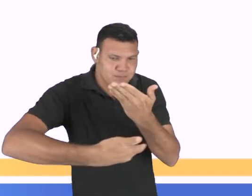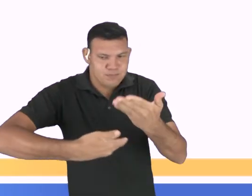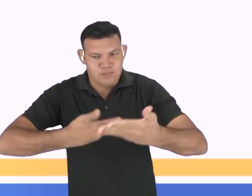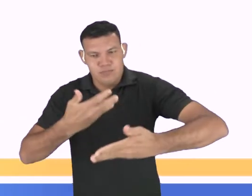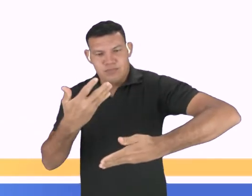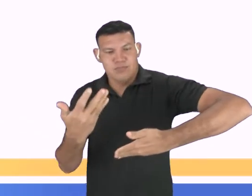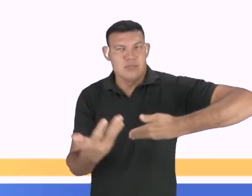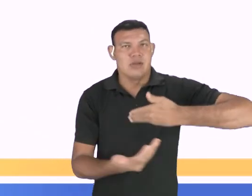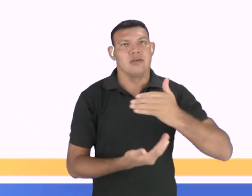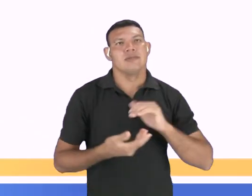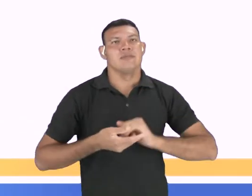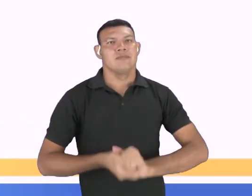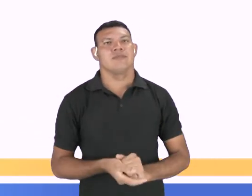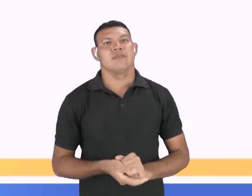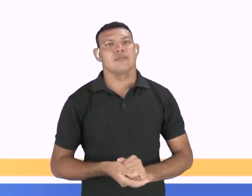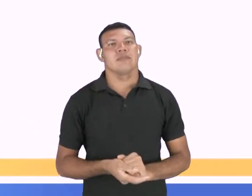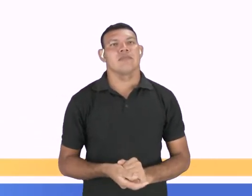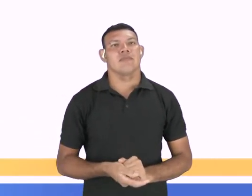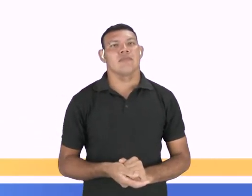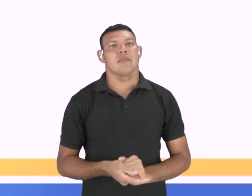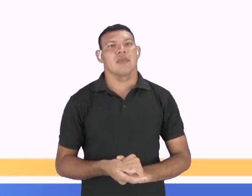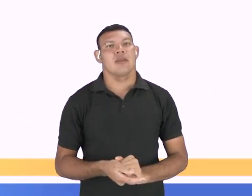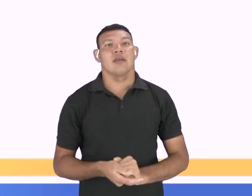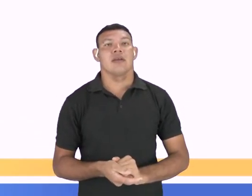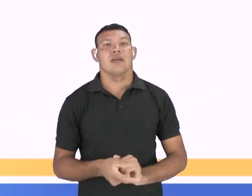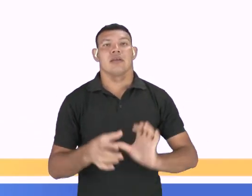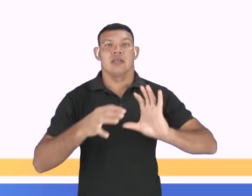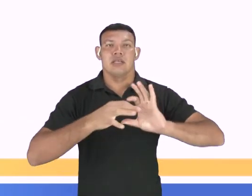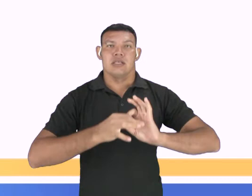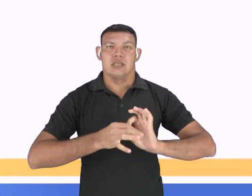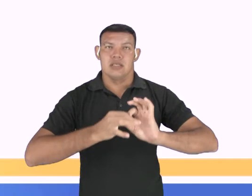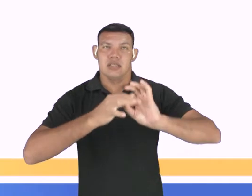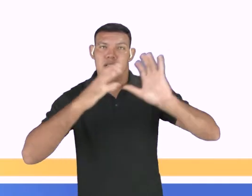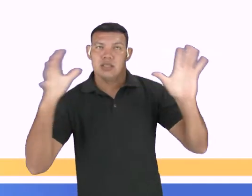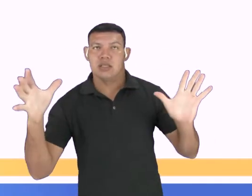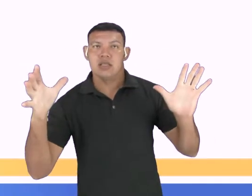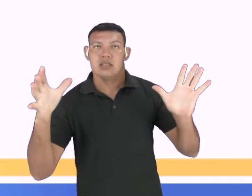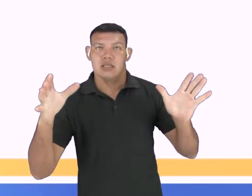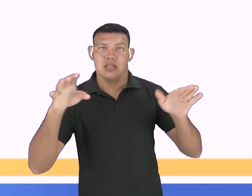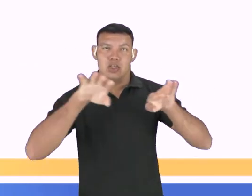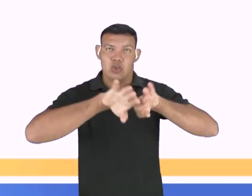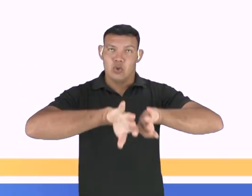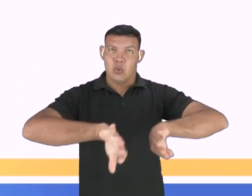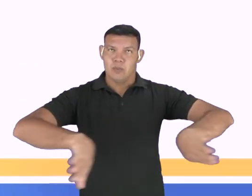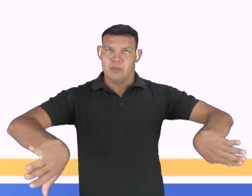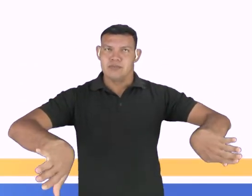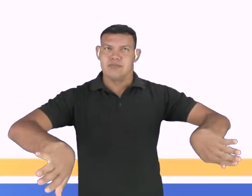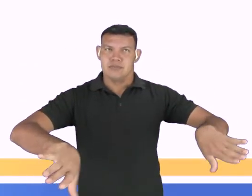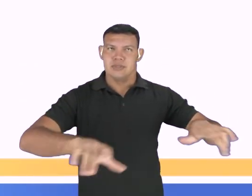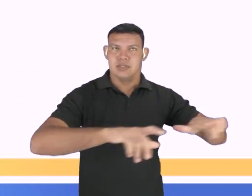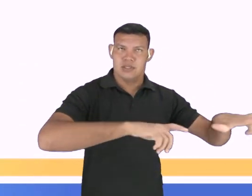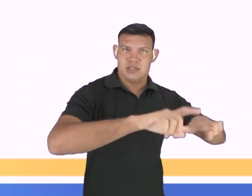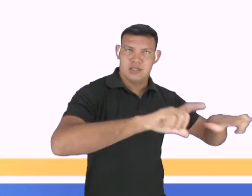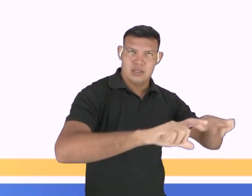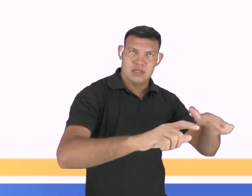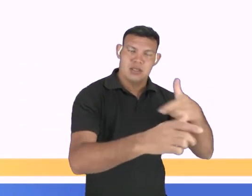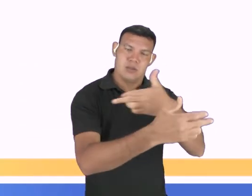Abolição da separação entre trabalho, material e intelectual. Seria uma das características, né?